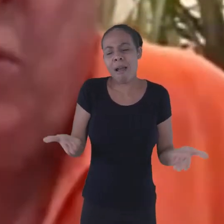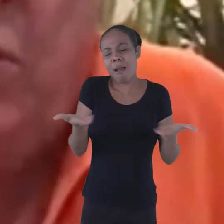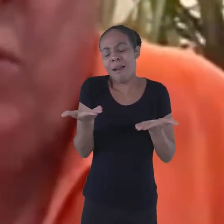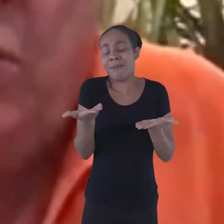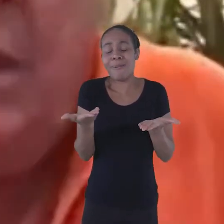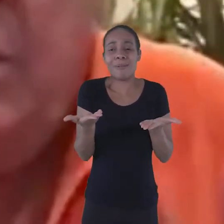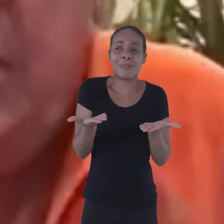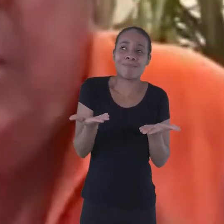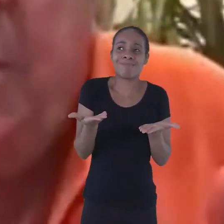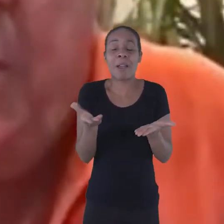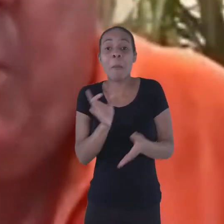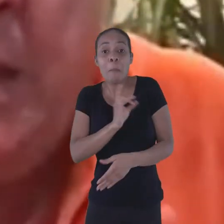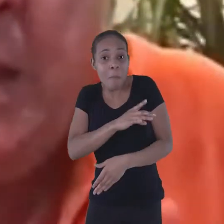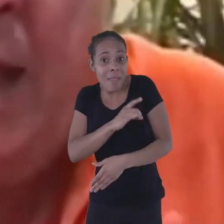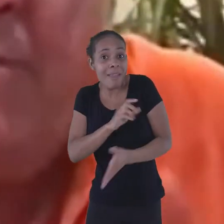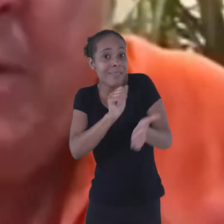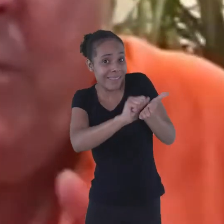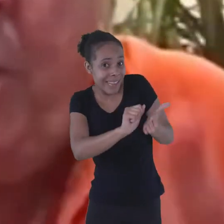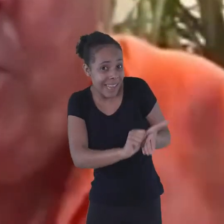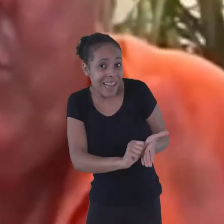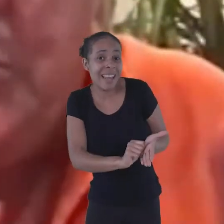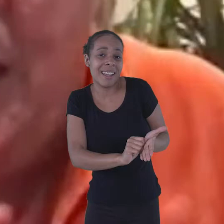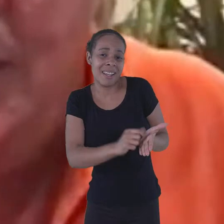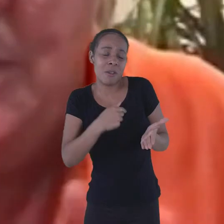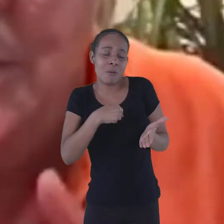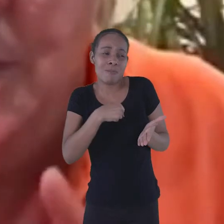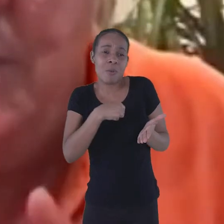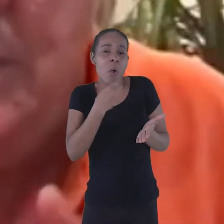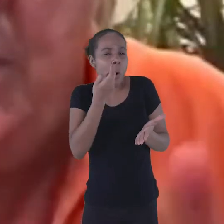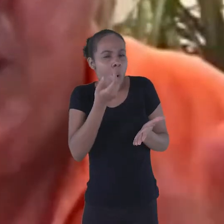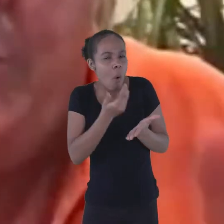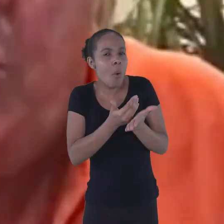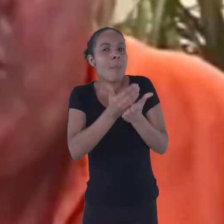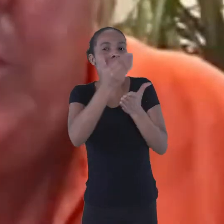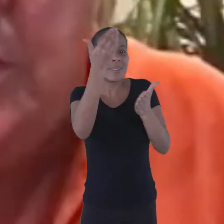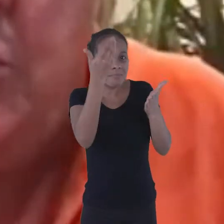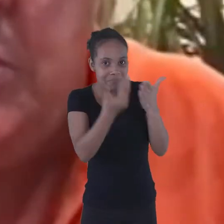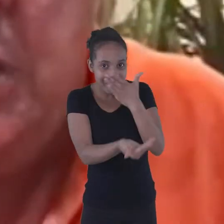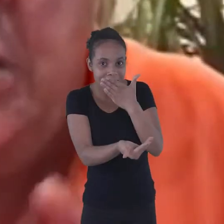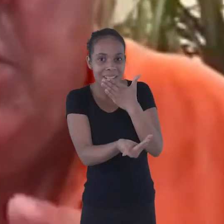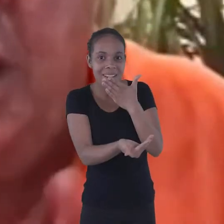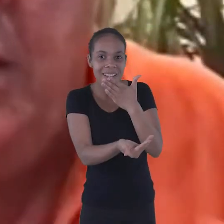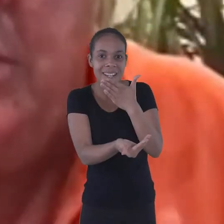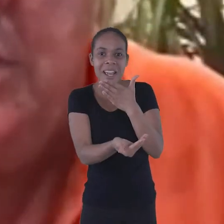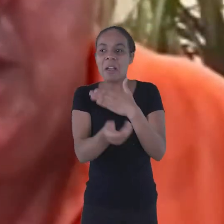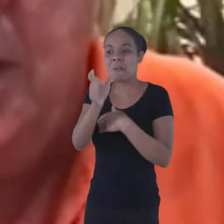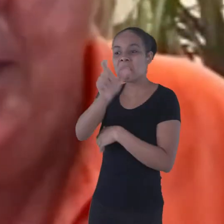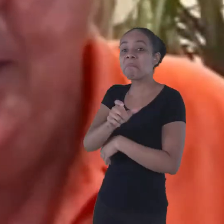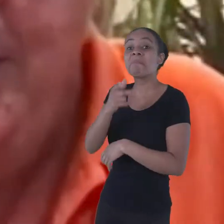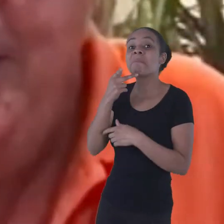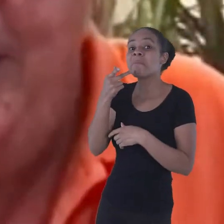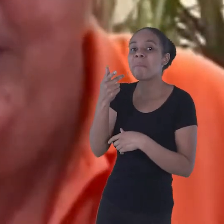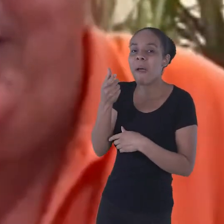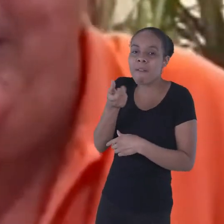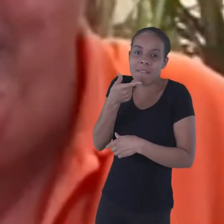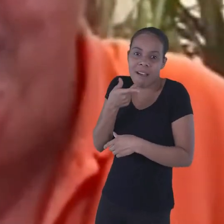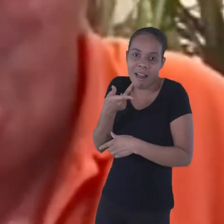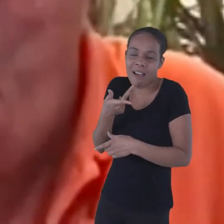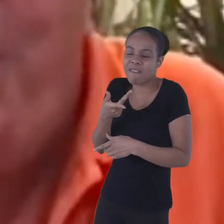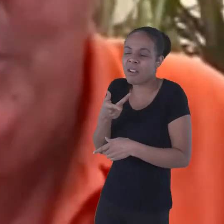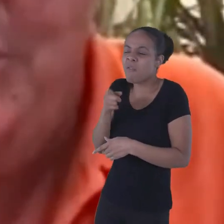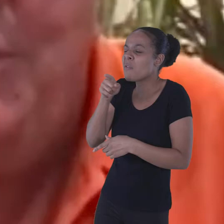pouco o medo, né? Eu brincava que o Valmor Chagas dizia: você não é ator, você é um cínico. Aí eu dizia: